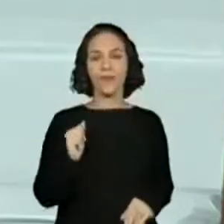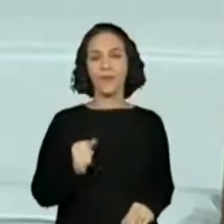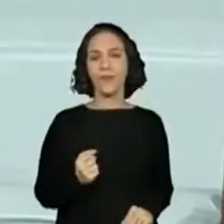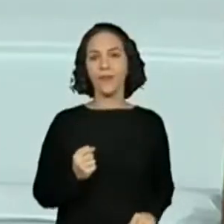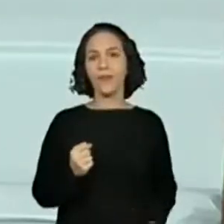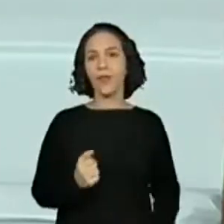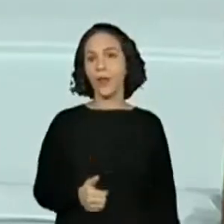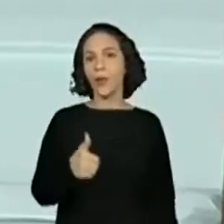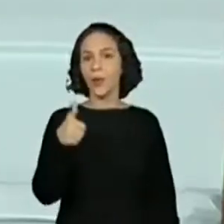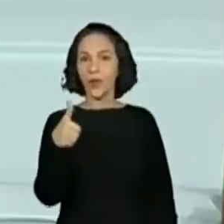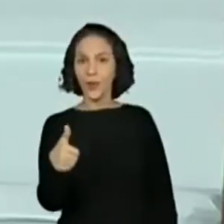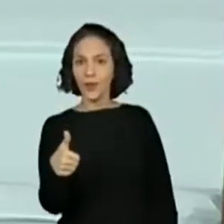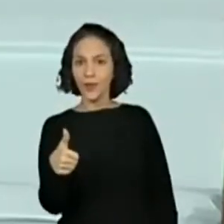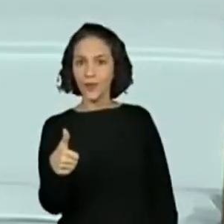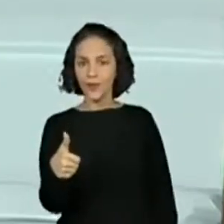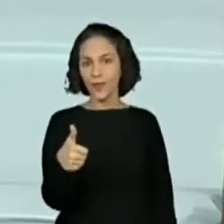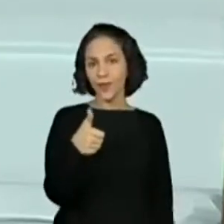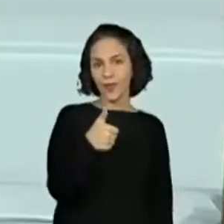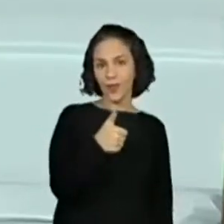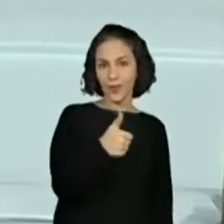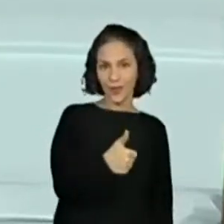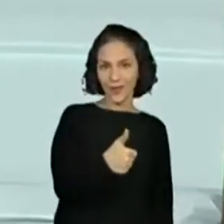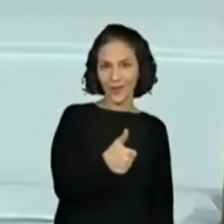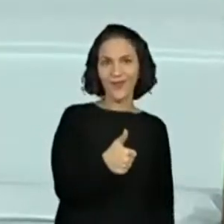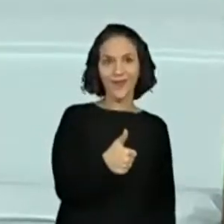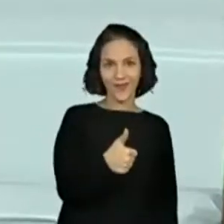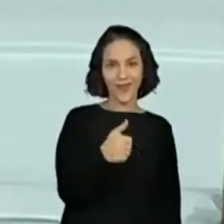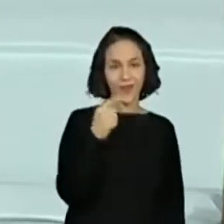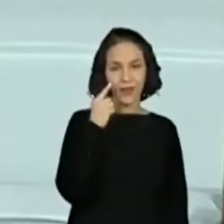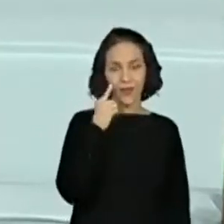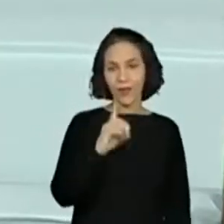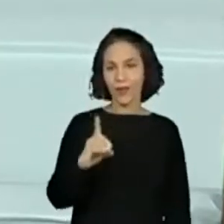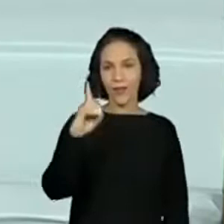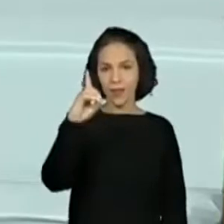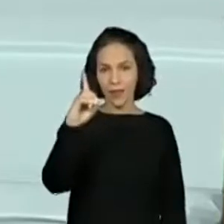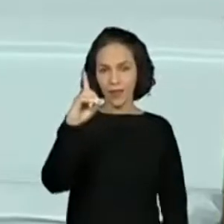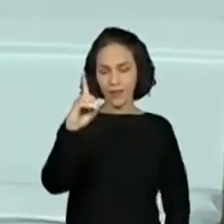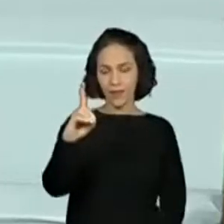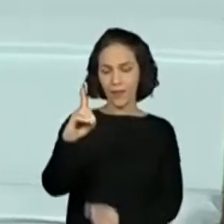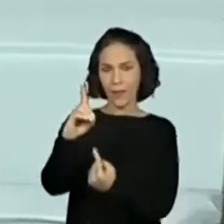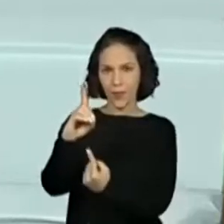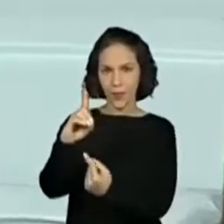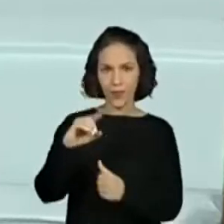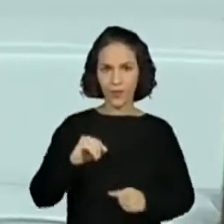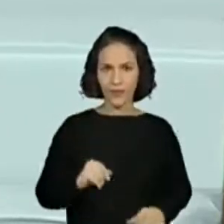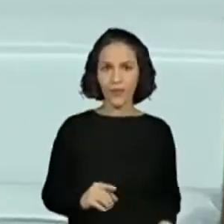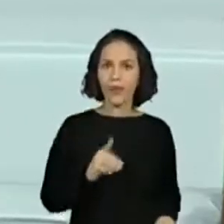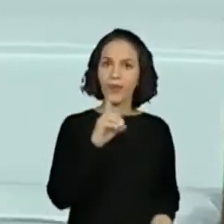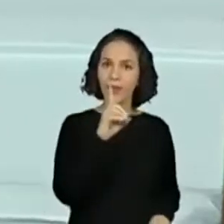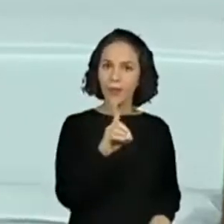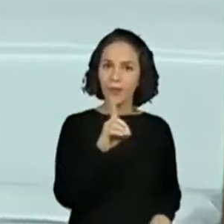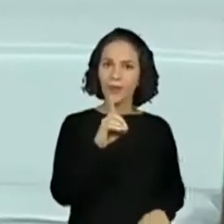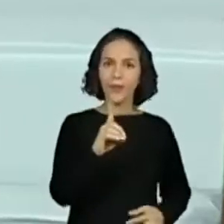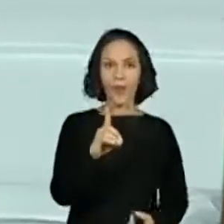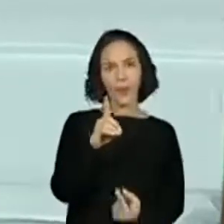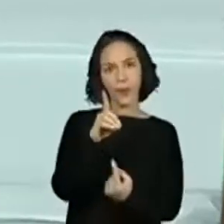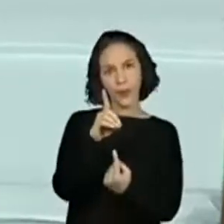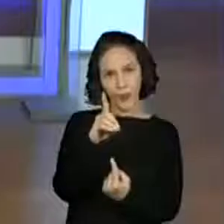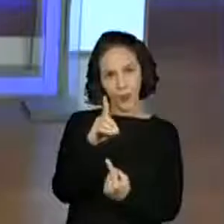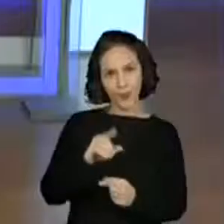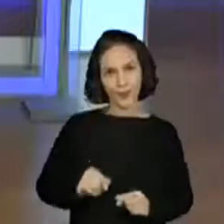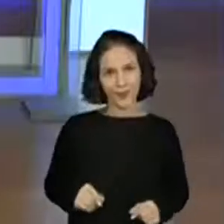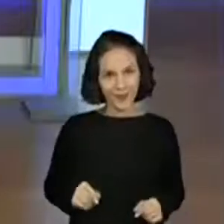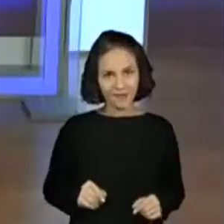na posição da unidade e o 1 na posição da dezena. Então, seria 10 mais 1, que é igual ao